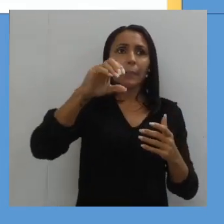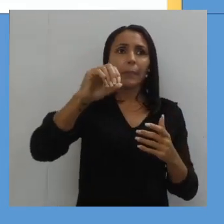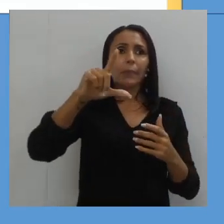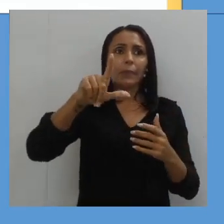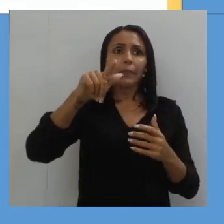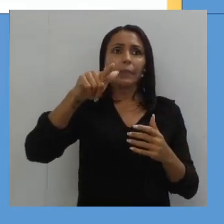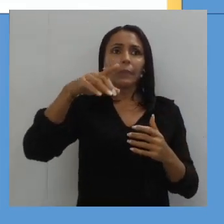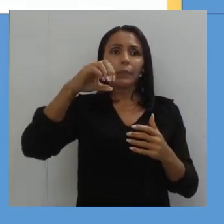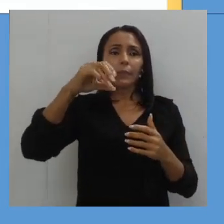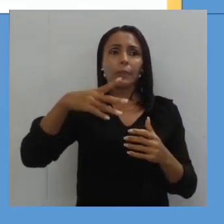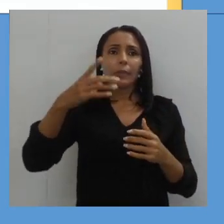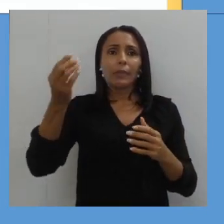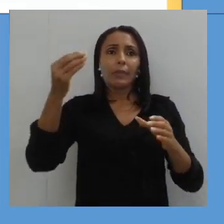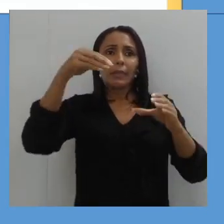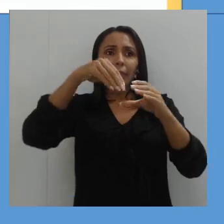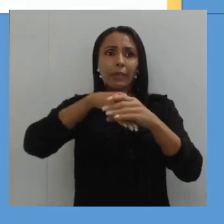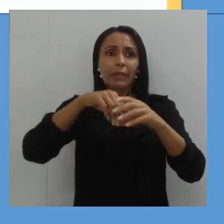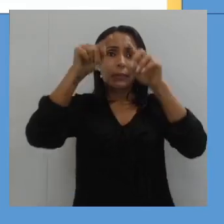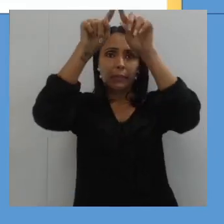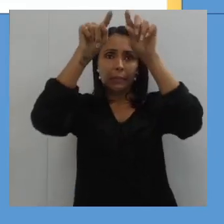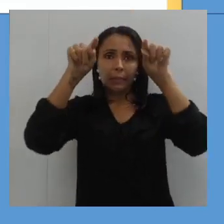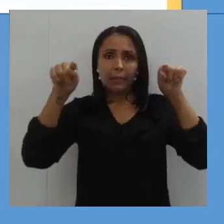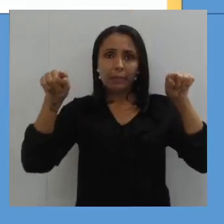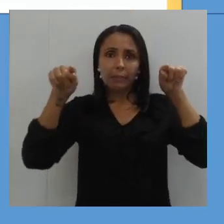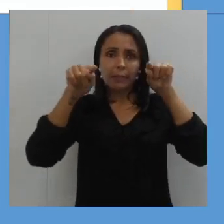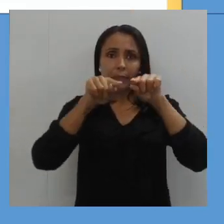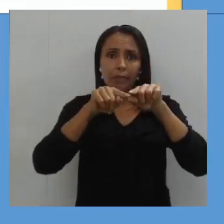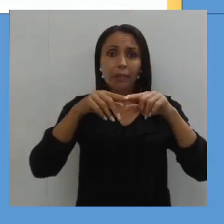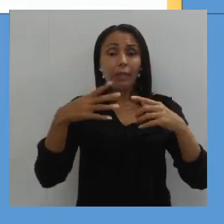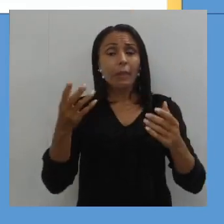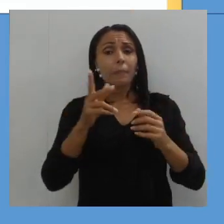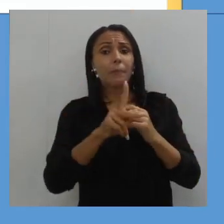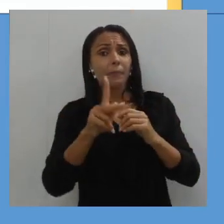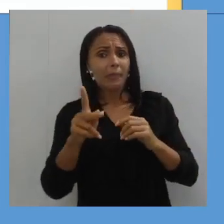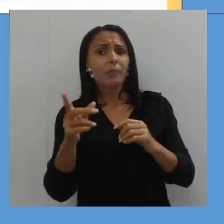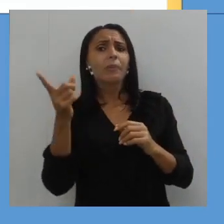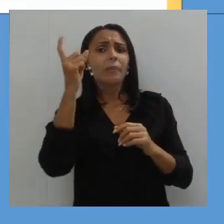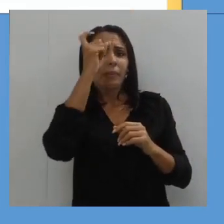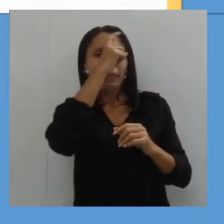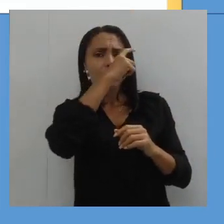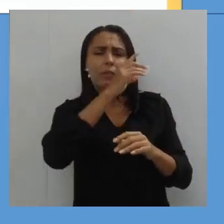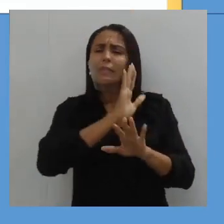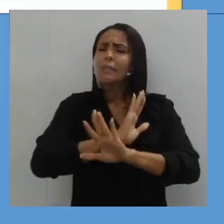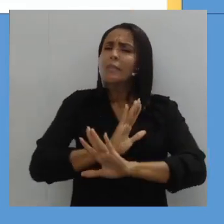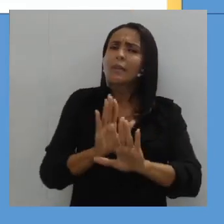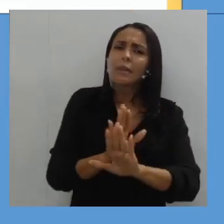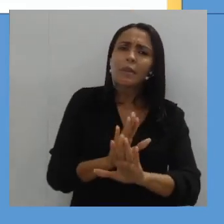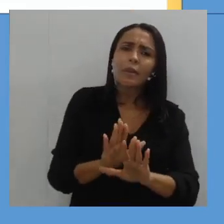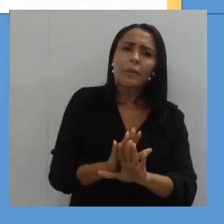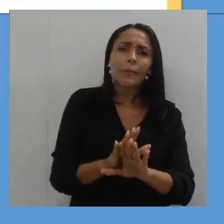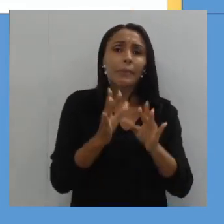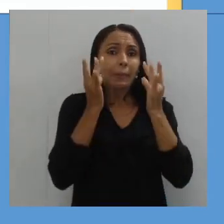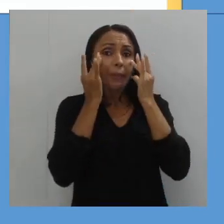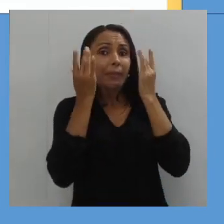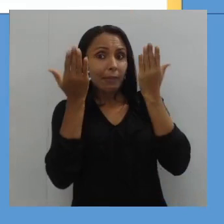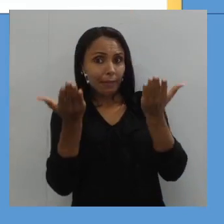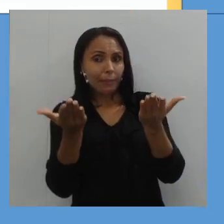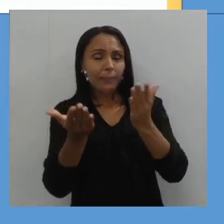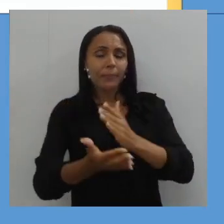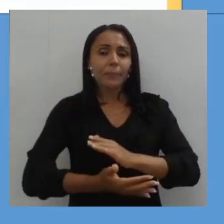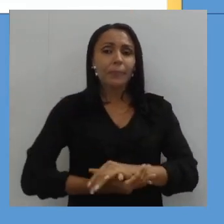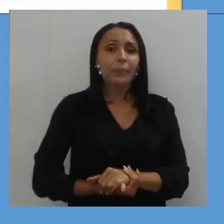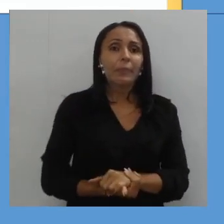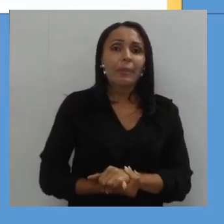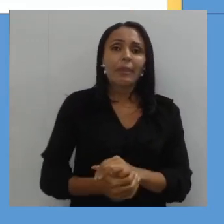plano cartesiano. Isso é muito difícil? Professor, isso é muito difícil. Não, presta atenção comigo, olha. Então,